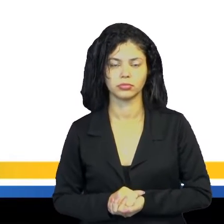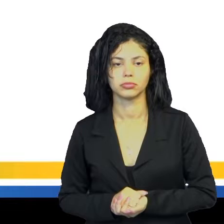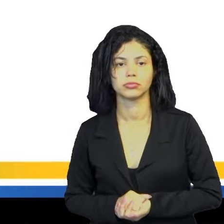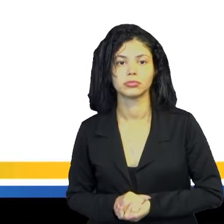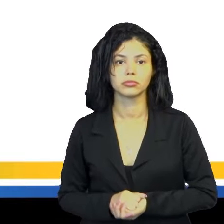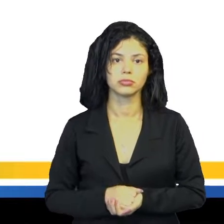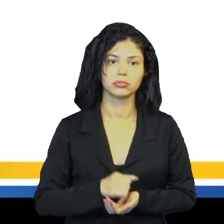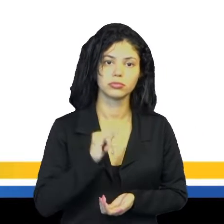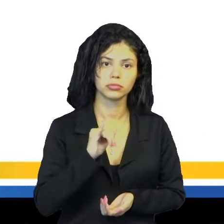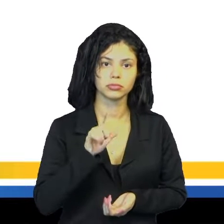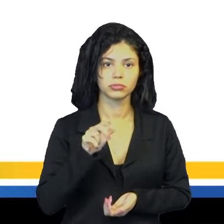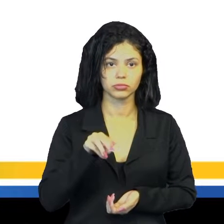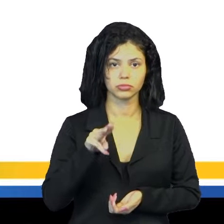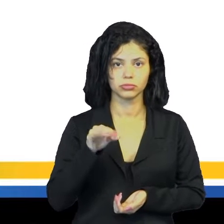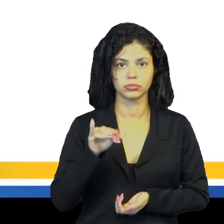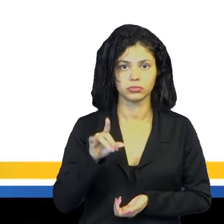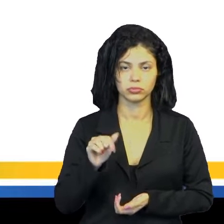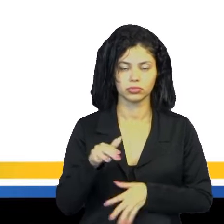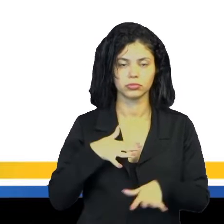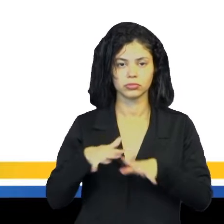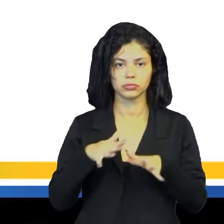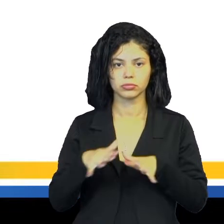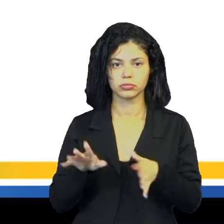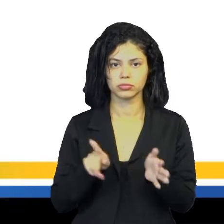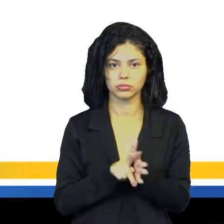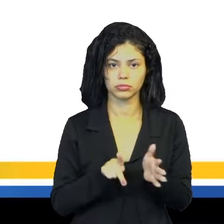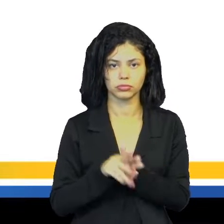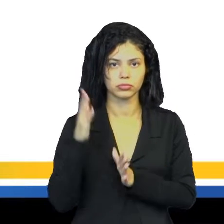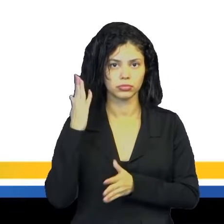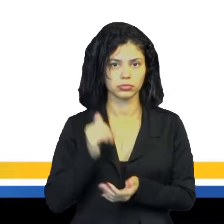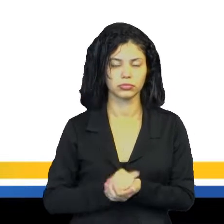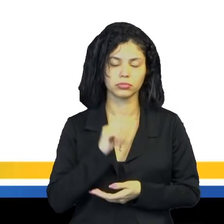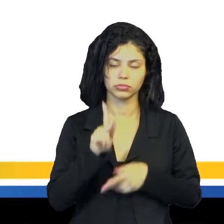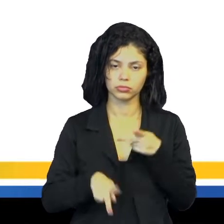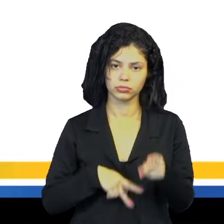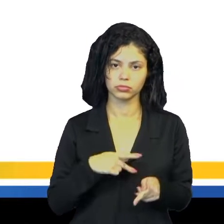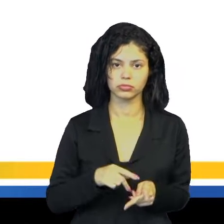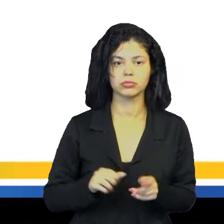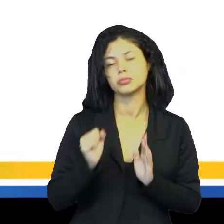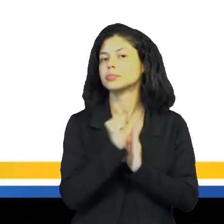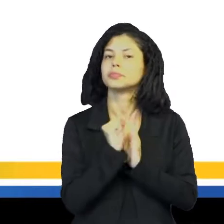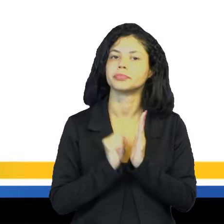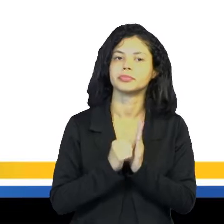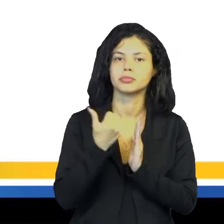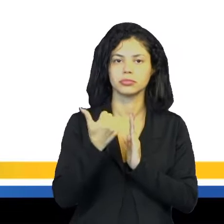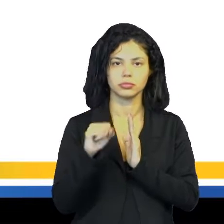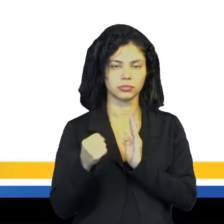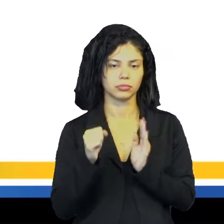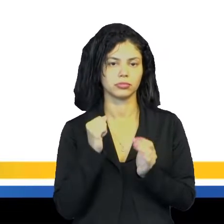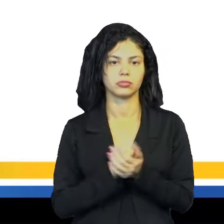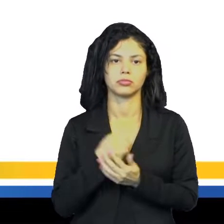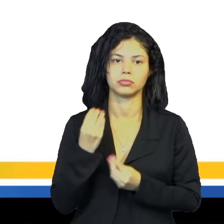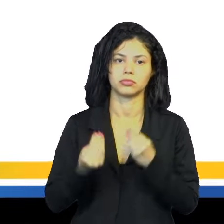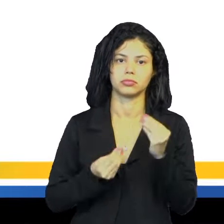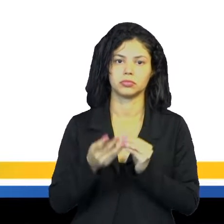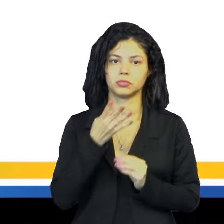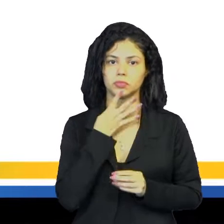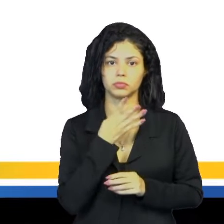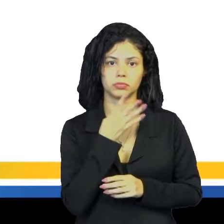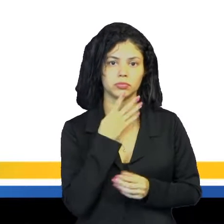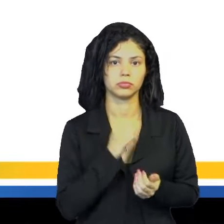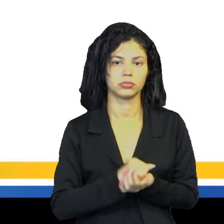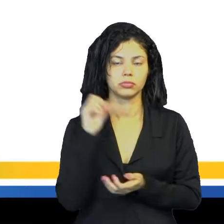O Iluminismo foi um movimento intelectual que se tornou popular no século XVIII, conhecido como o século das